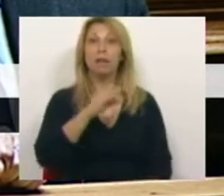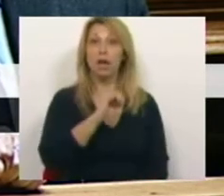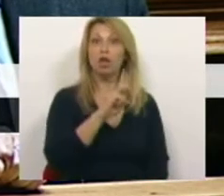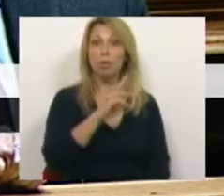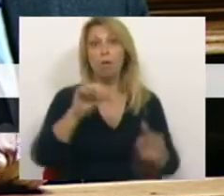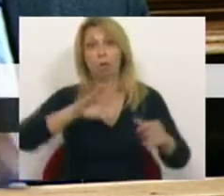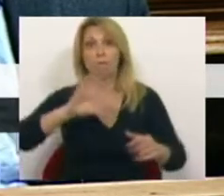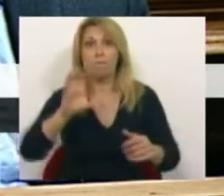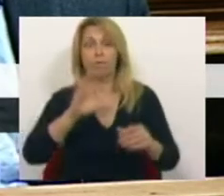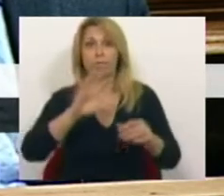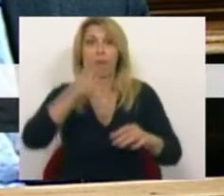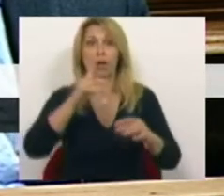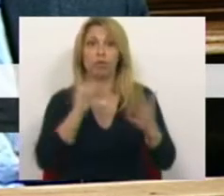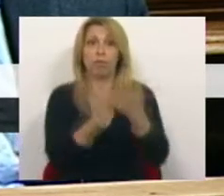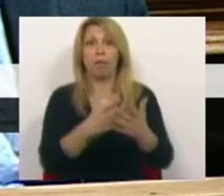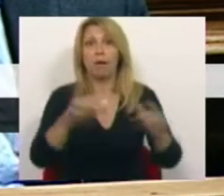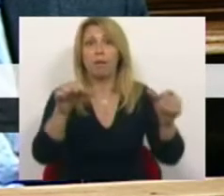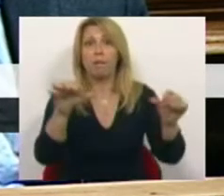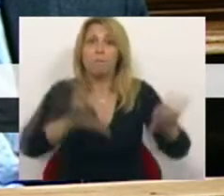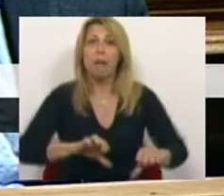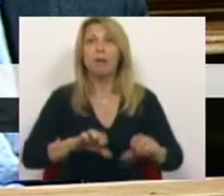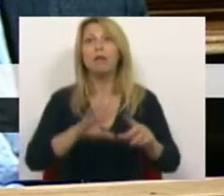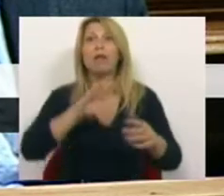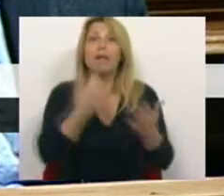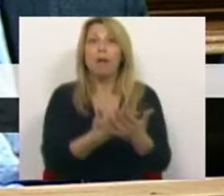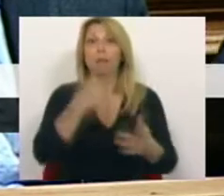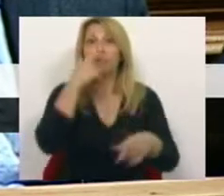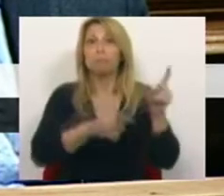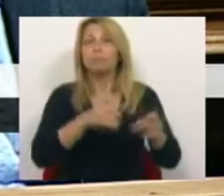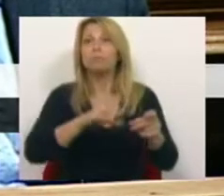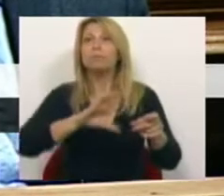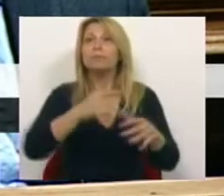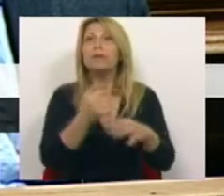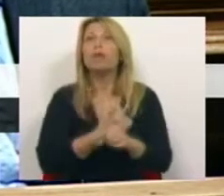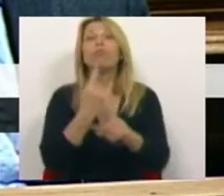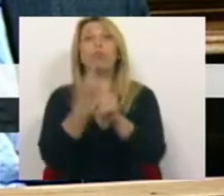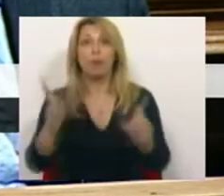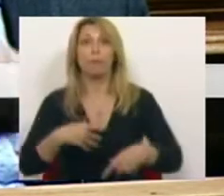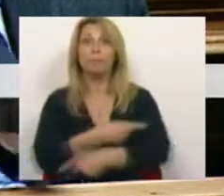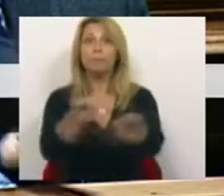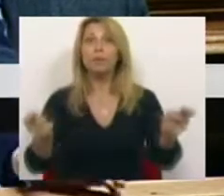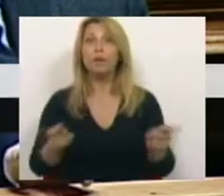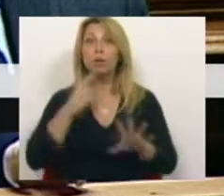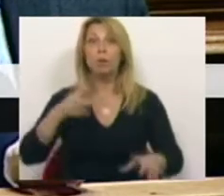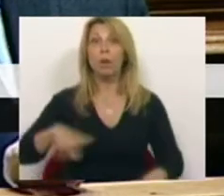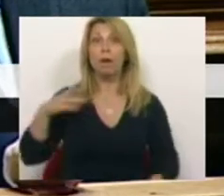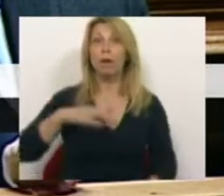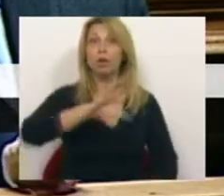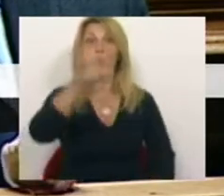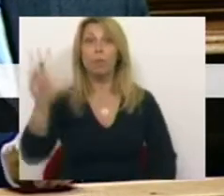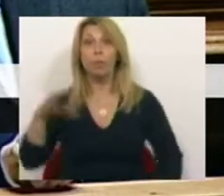para a economia. Porque o aumento do salário mínimo nacional é uma forma de redistribuição da riqueza num país com salários baixos e grande